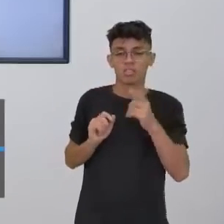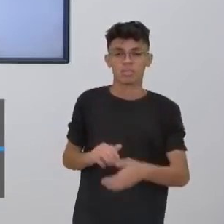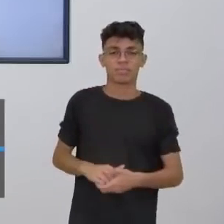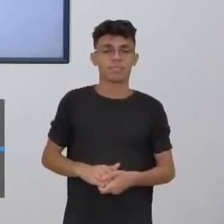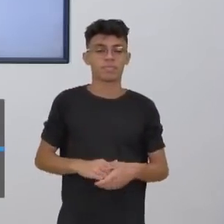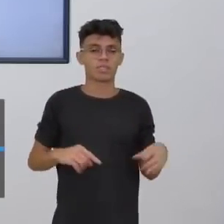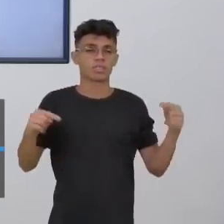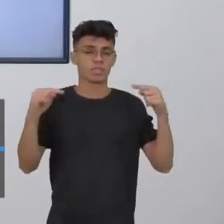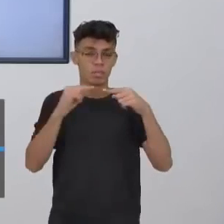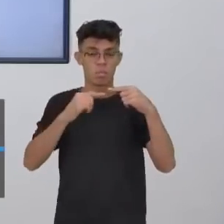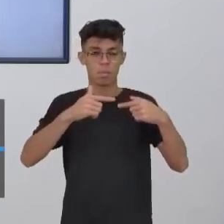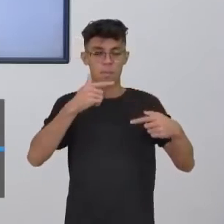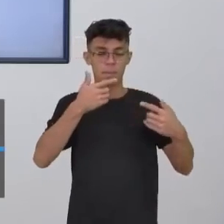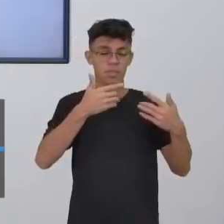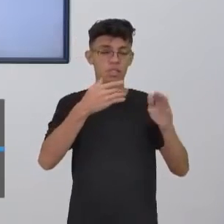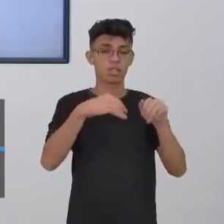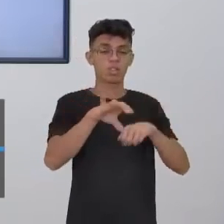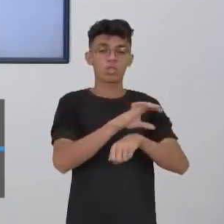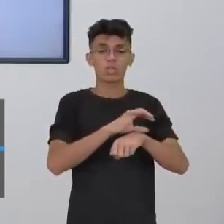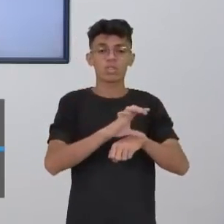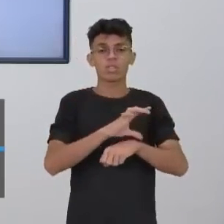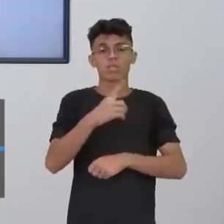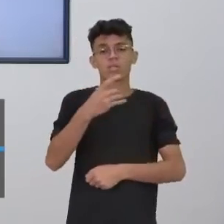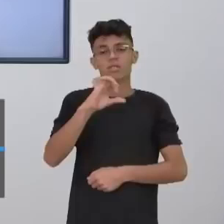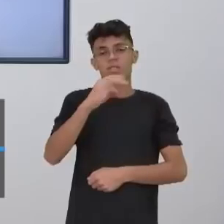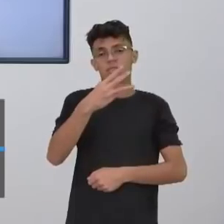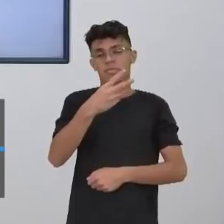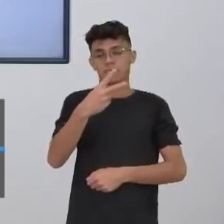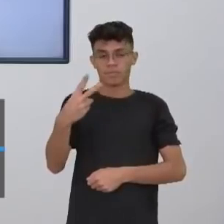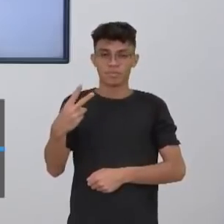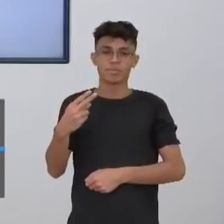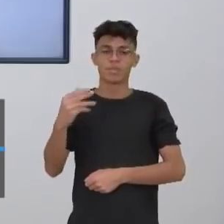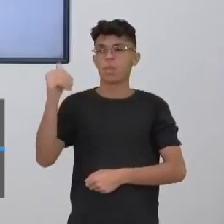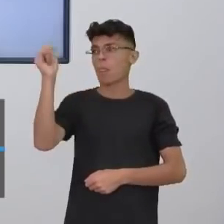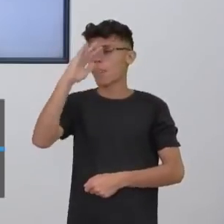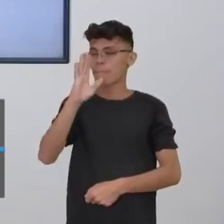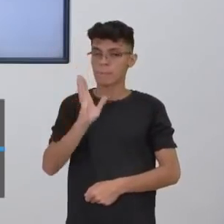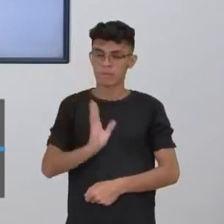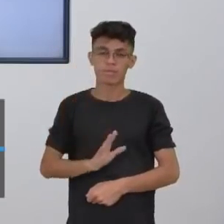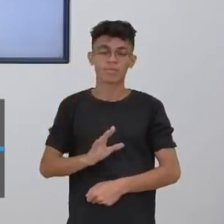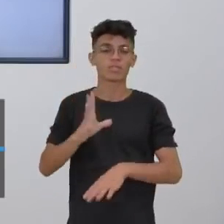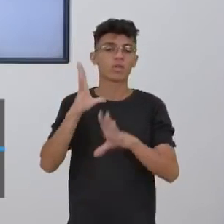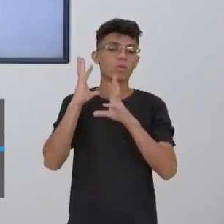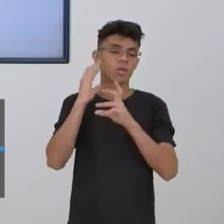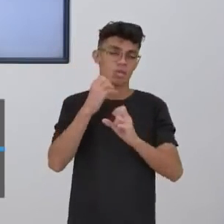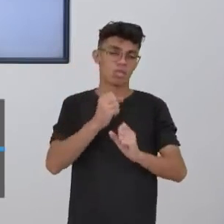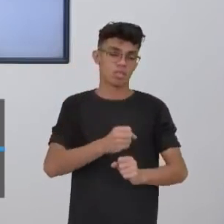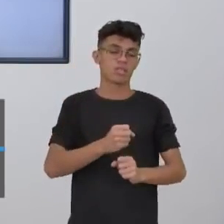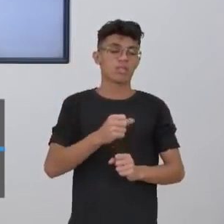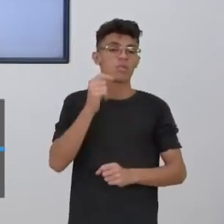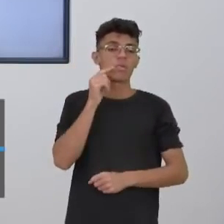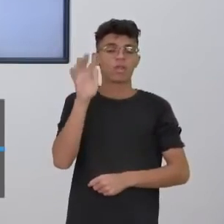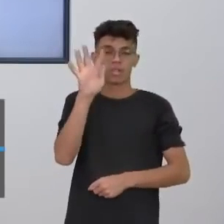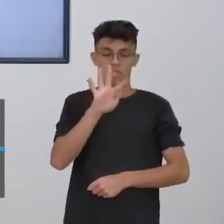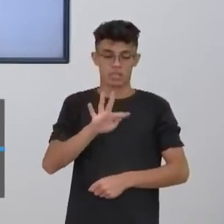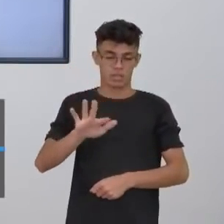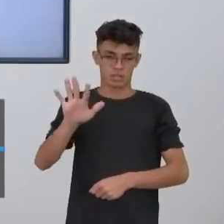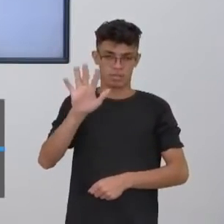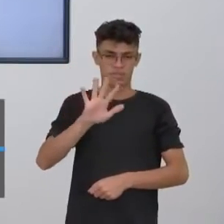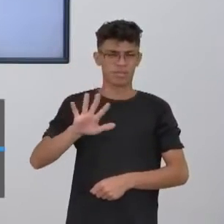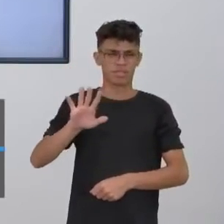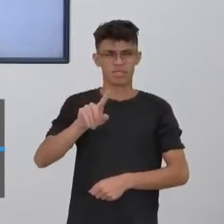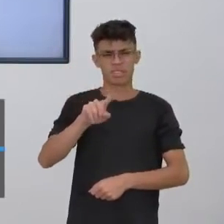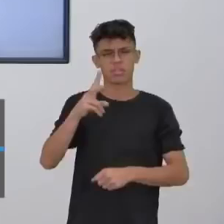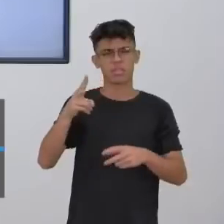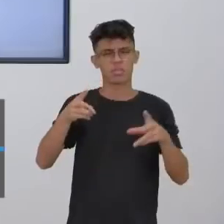da Constituição de 1934 é que ela estabelece o Brasil como uma república federativa. Vocês